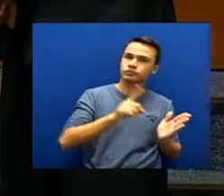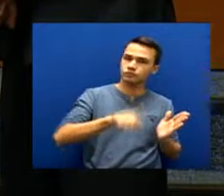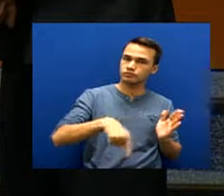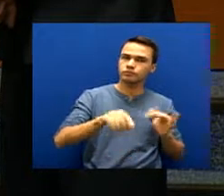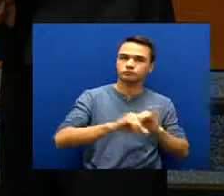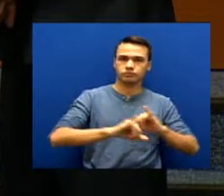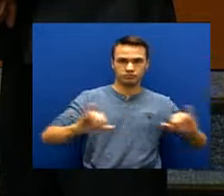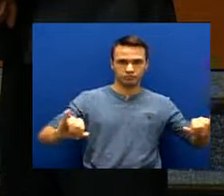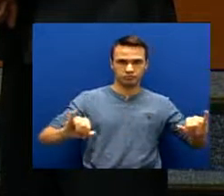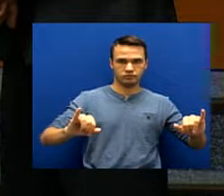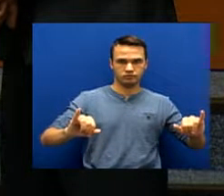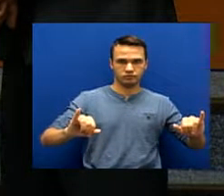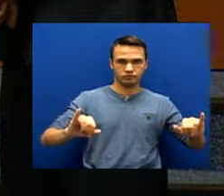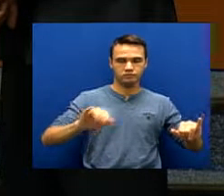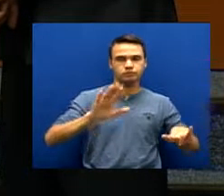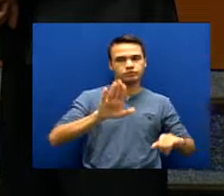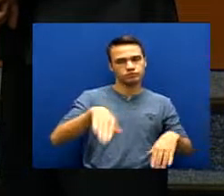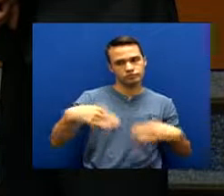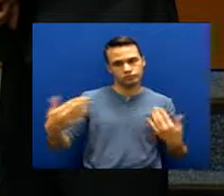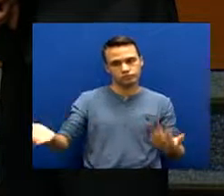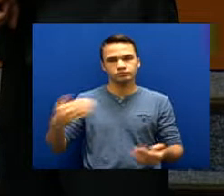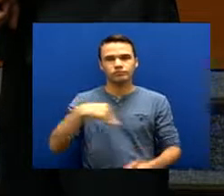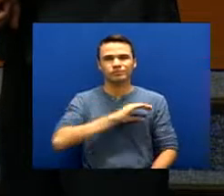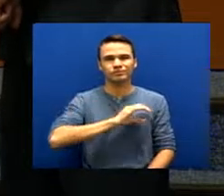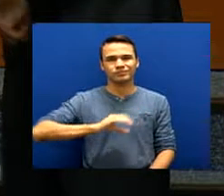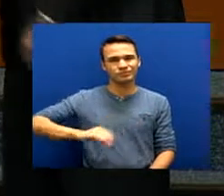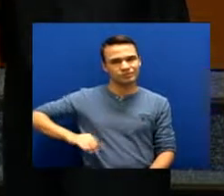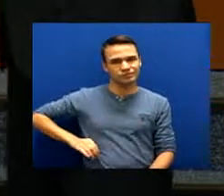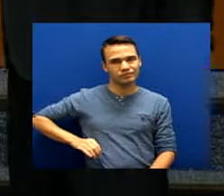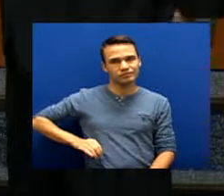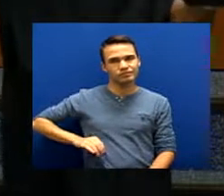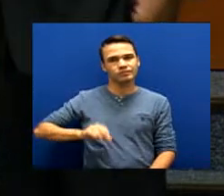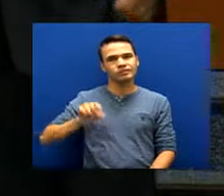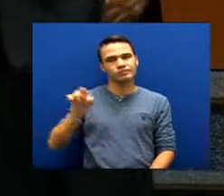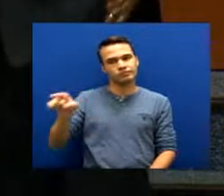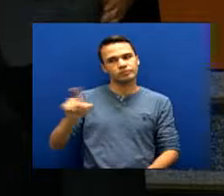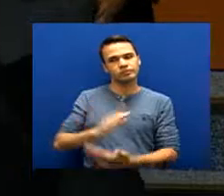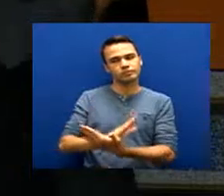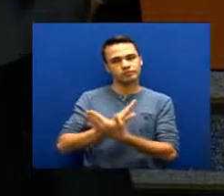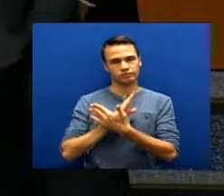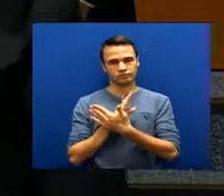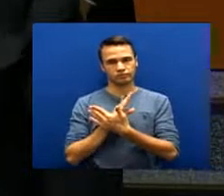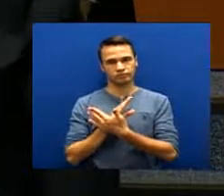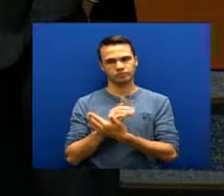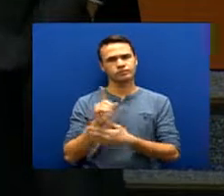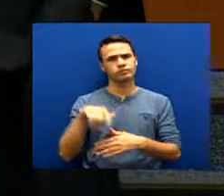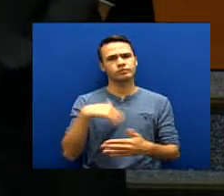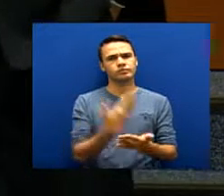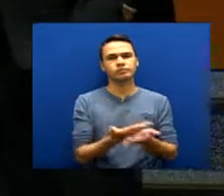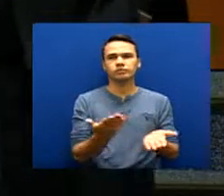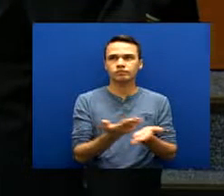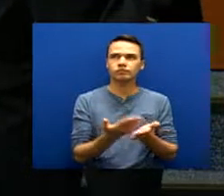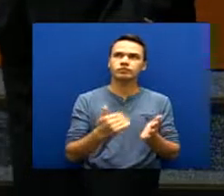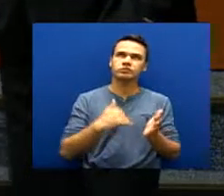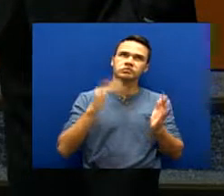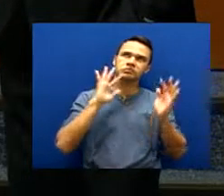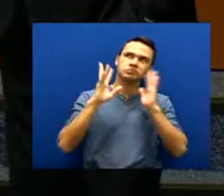na nossa sociedade. Então, aqueles profetas bíblicos eram